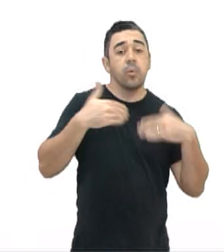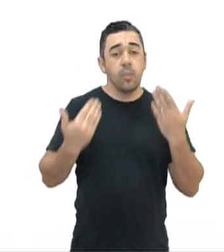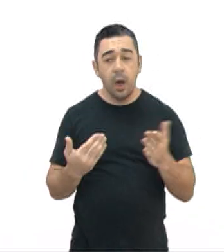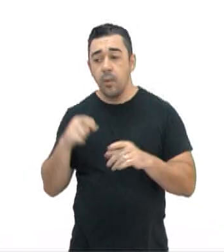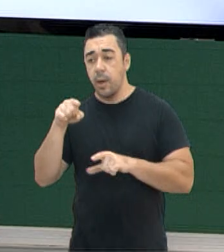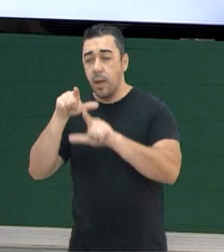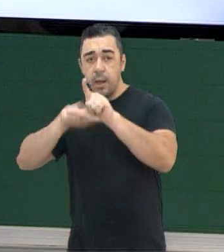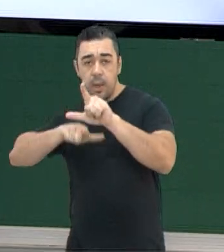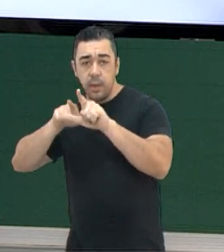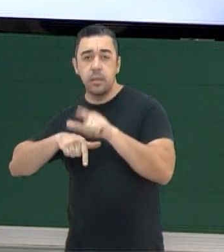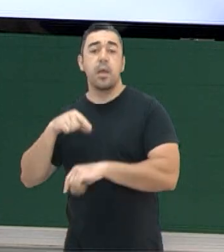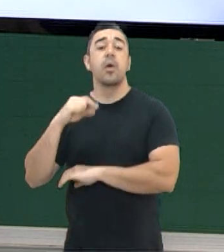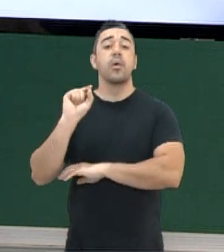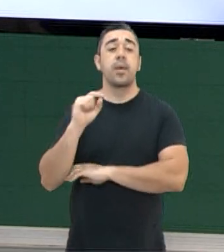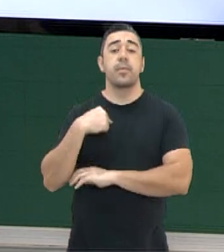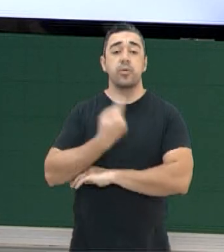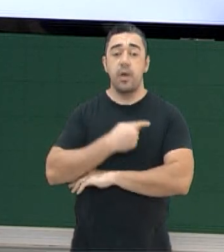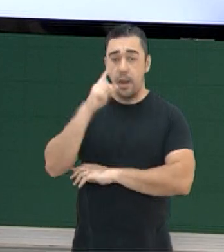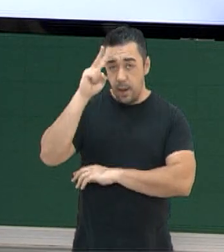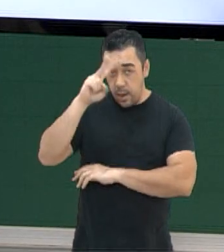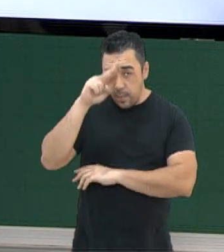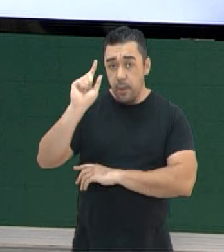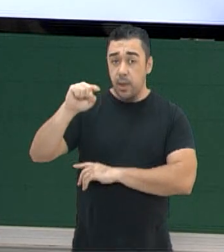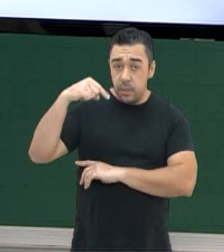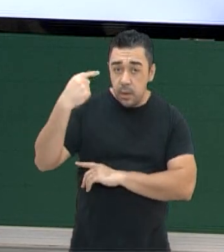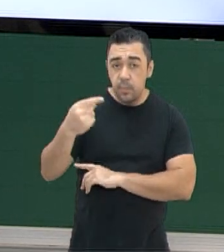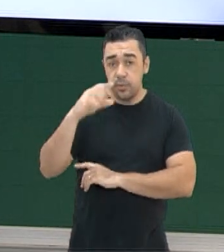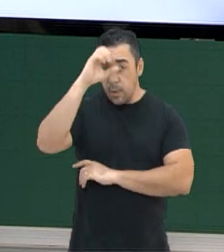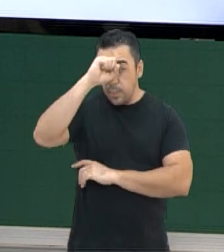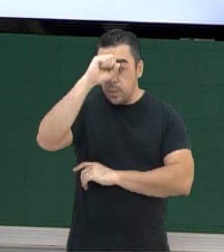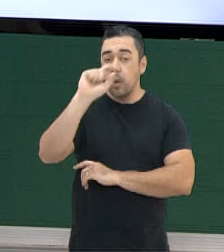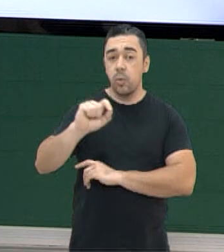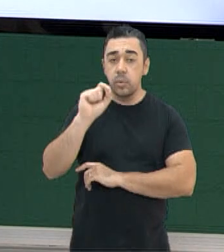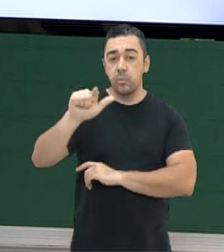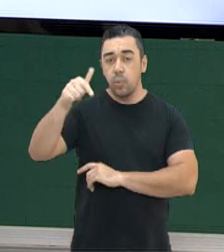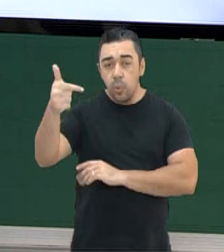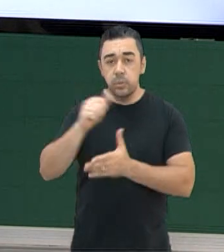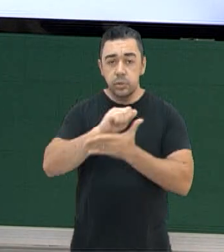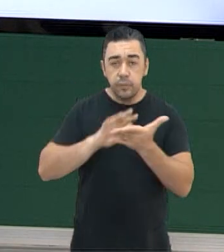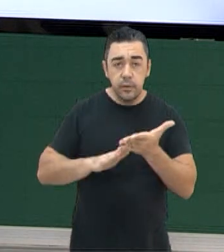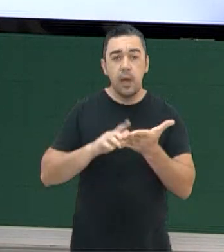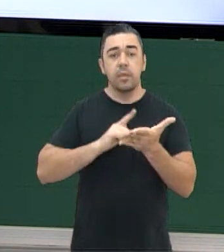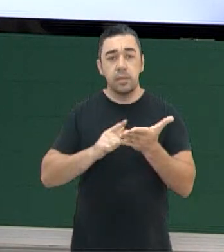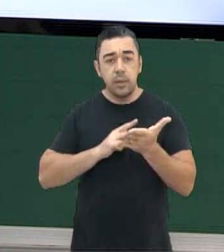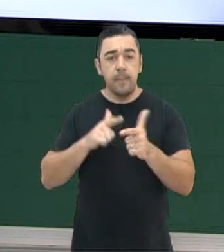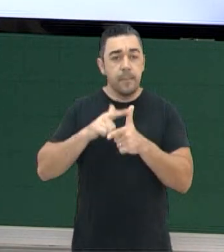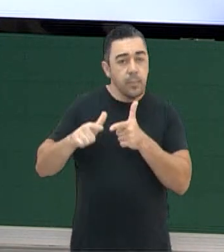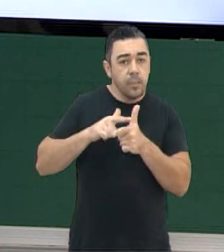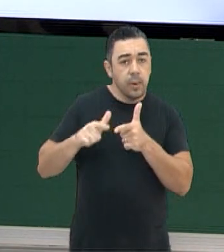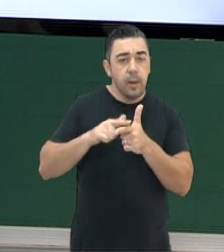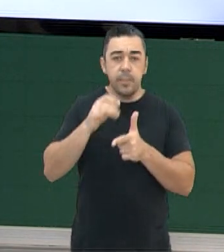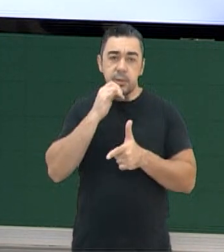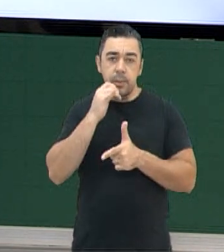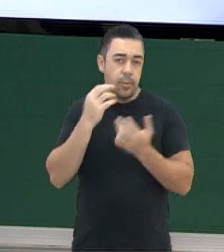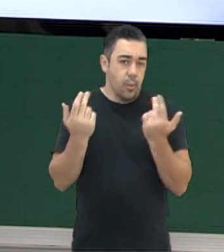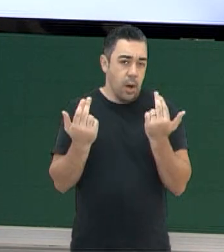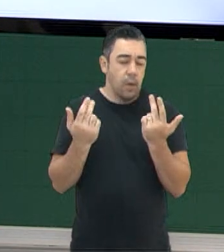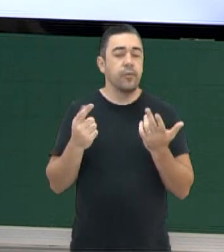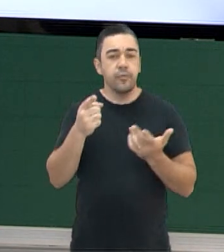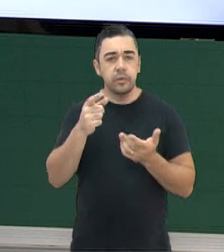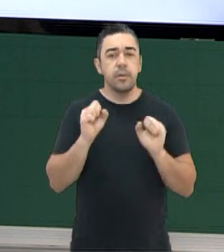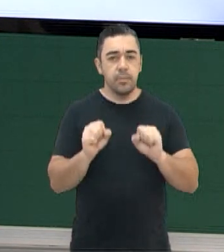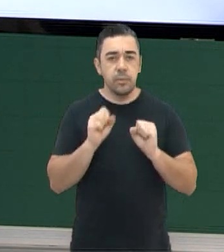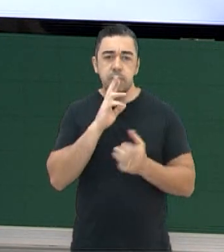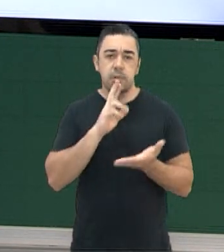lembrar, para poder dar sequência para depois, nos próximos exercícios, quando houver algum problema como o primeiro, você